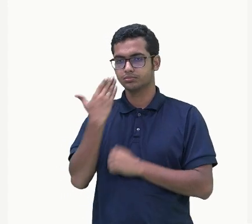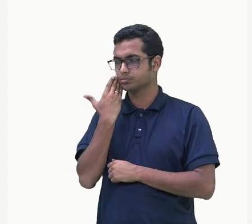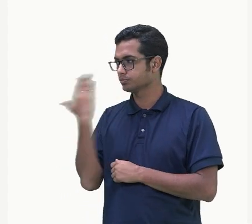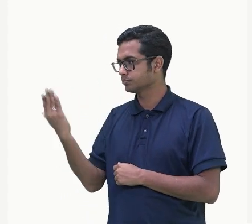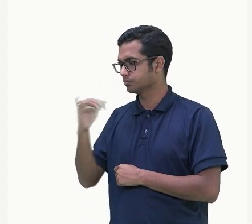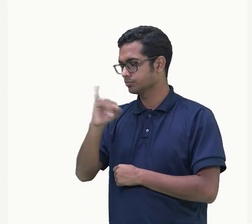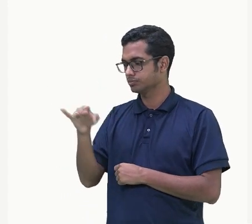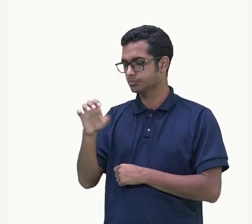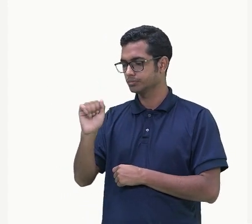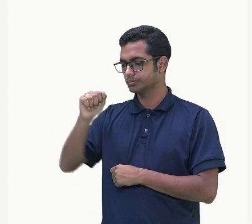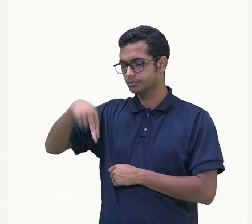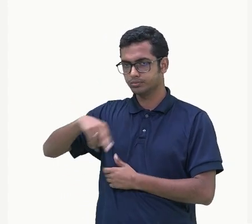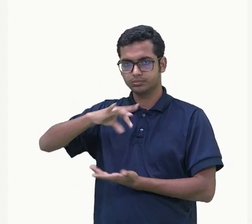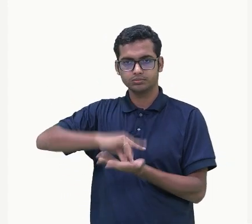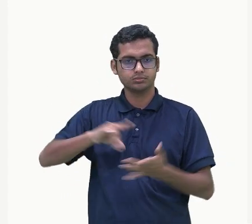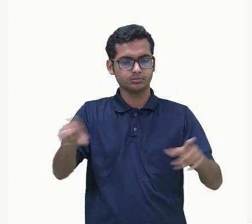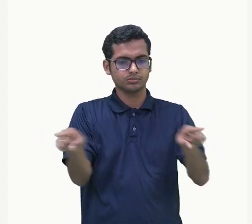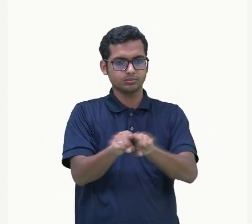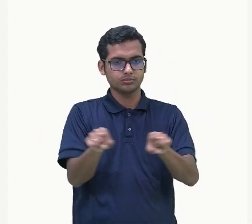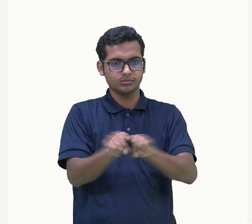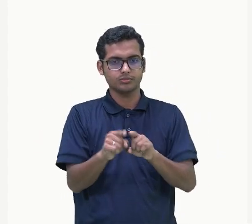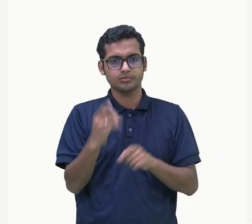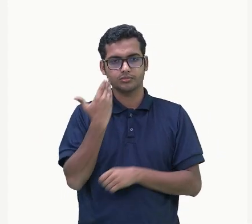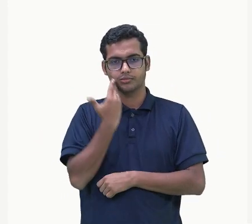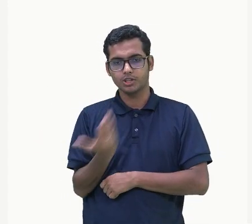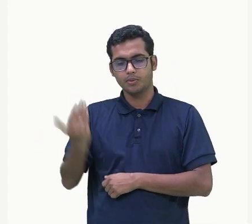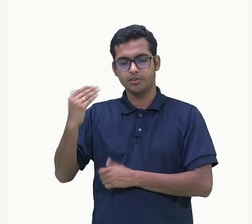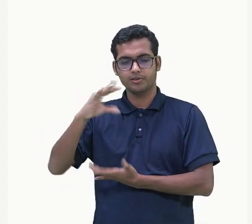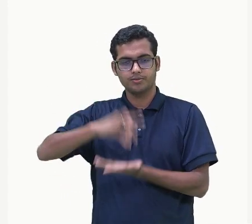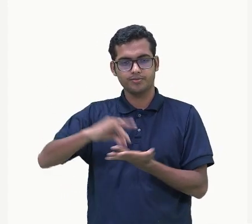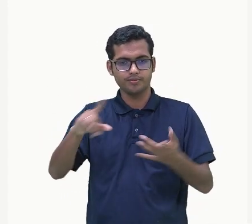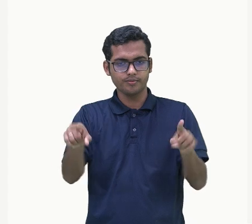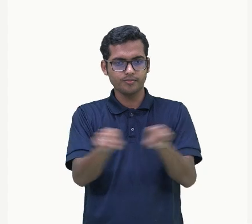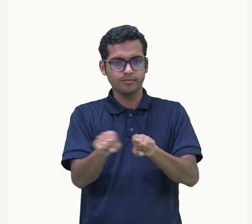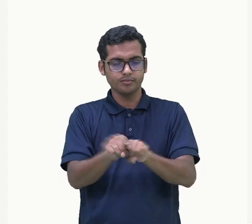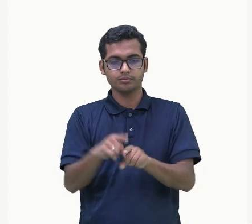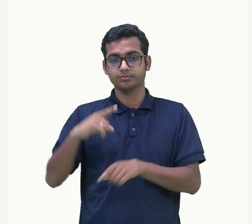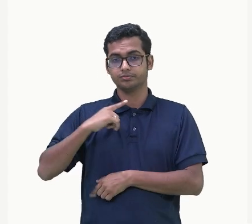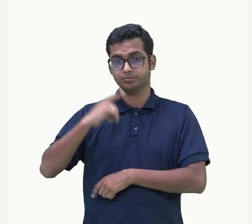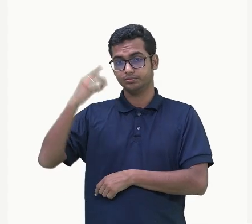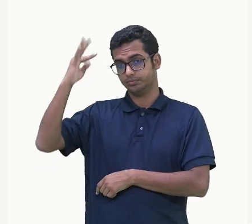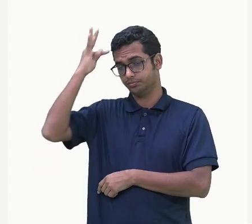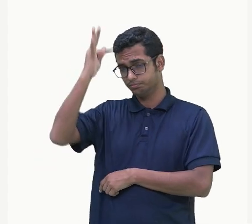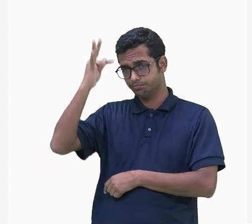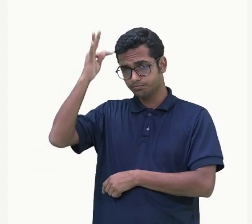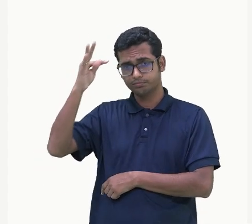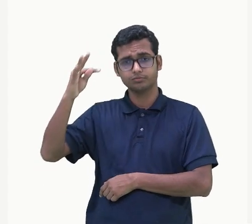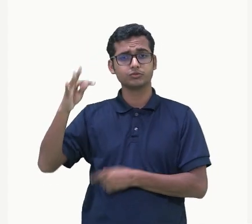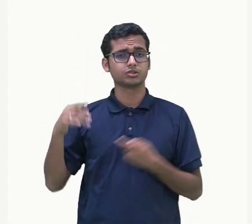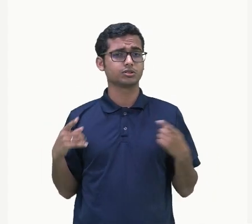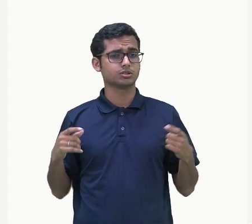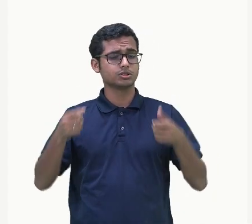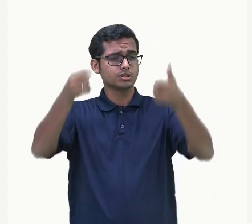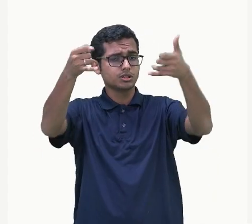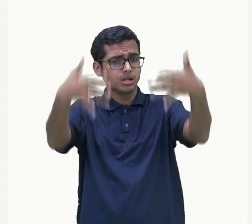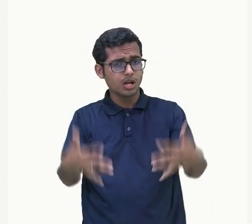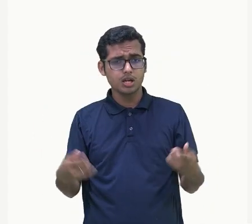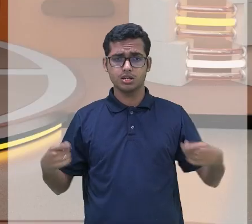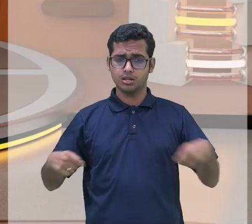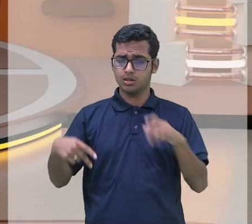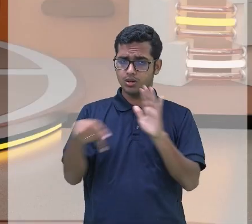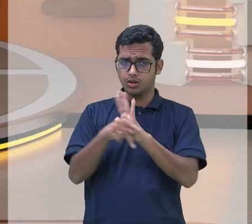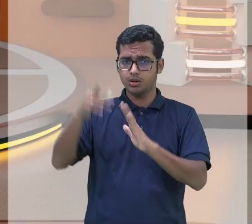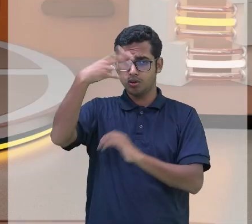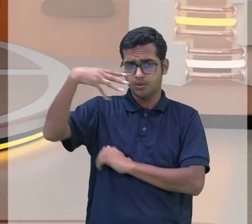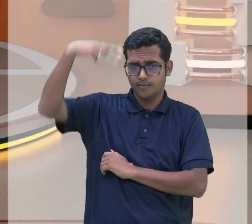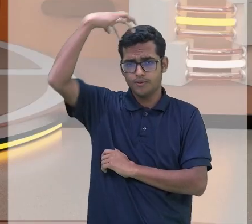a sociedade não cair em uma barbárie, justamente com outro teórico, era necessário que houvesse ali a figura de um rei, de um